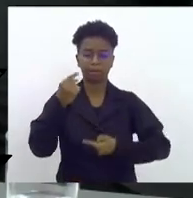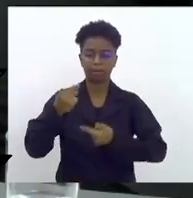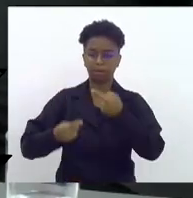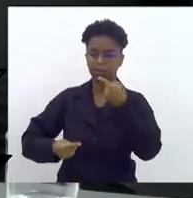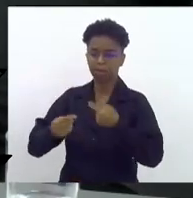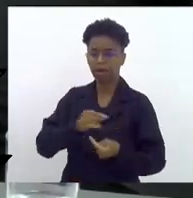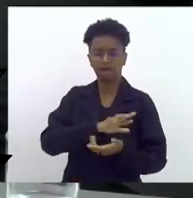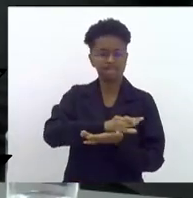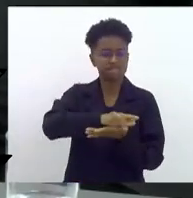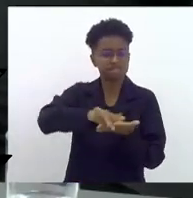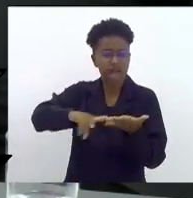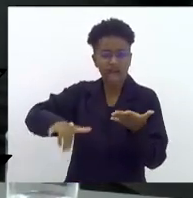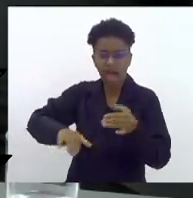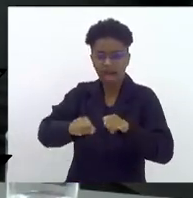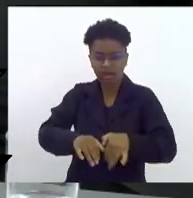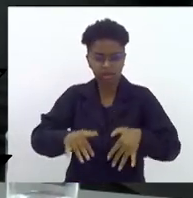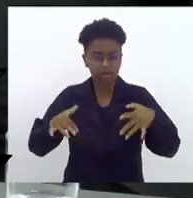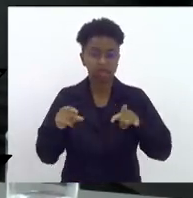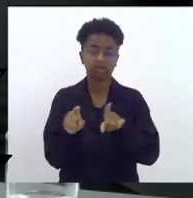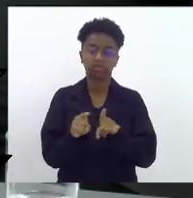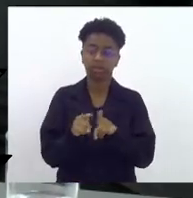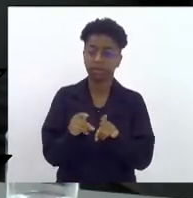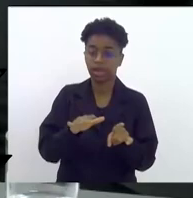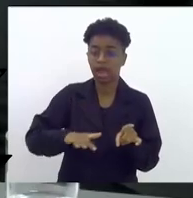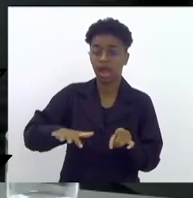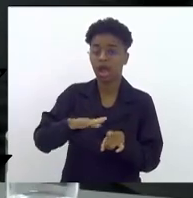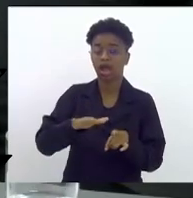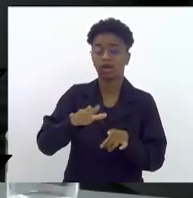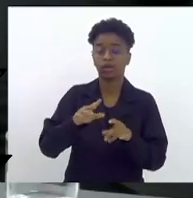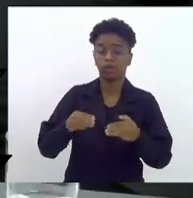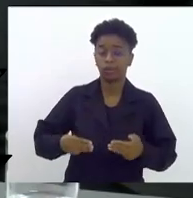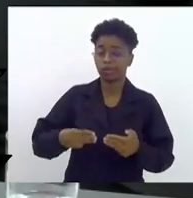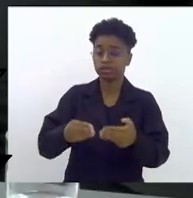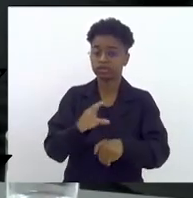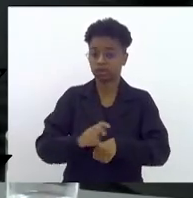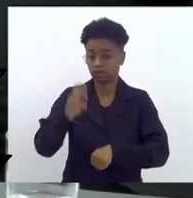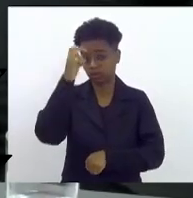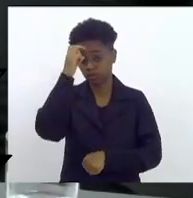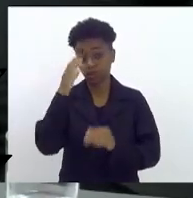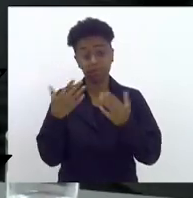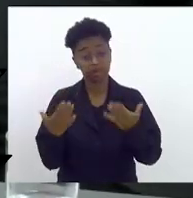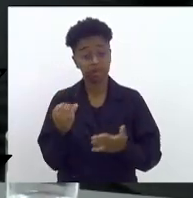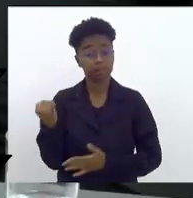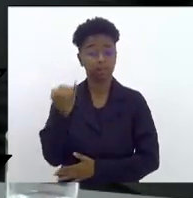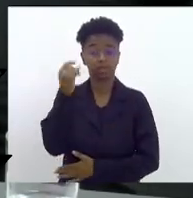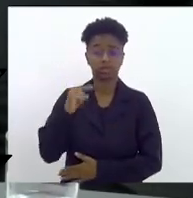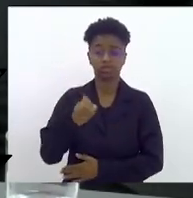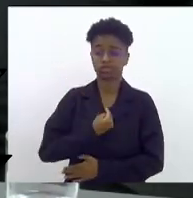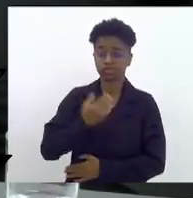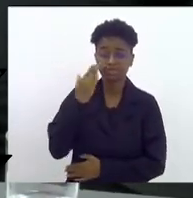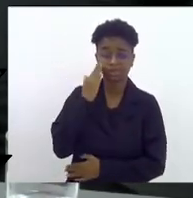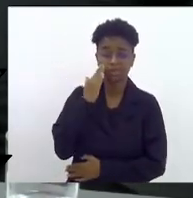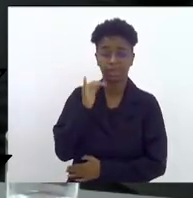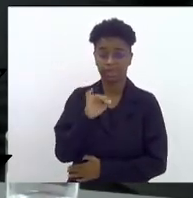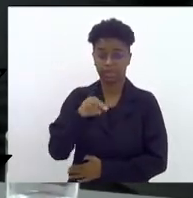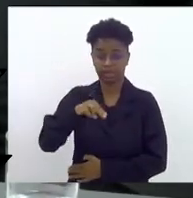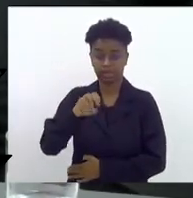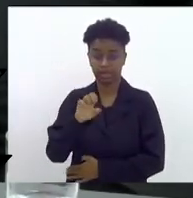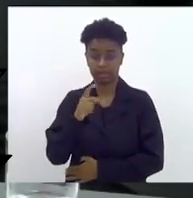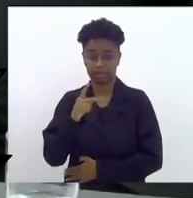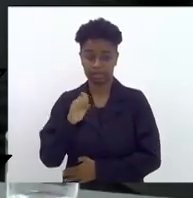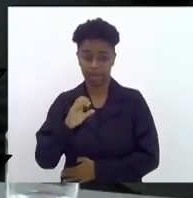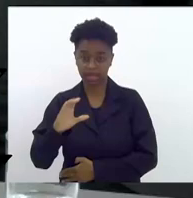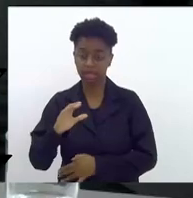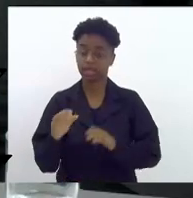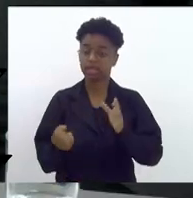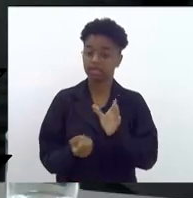em várias casas legislativas e também no âmbito do ministério da cultura é muito bom a gente ter o conhecimento que o inepac está